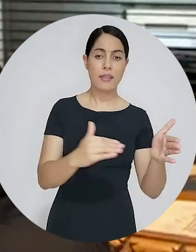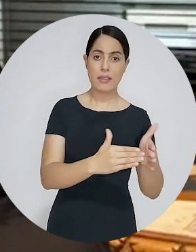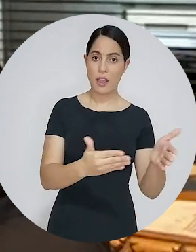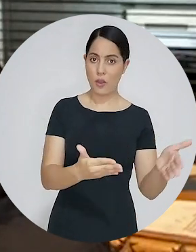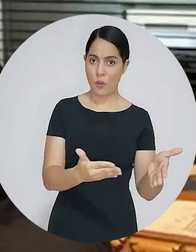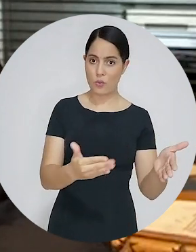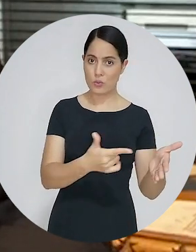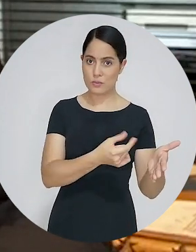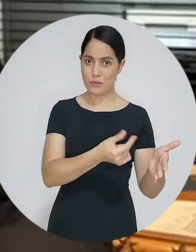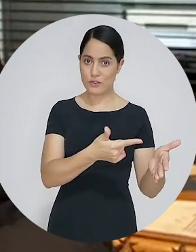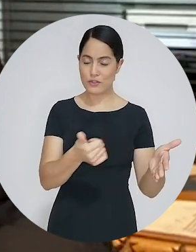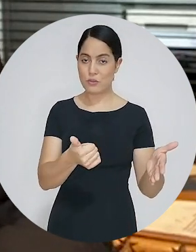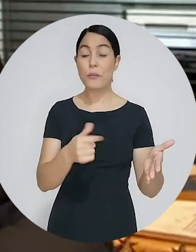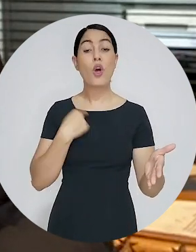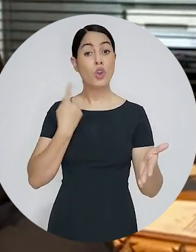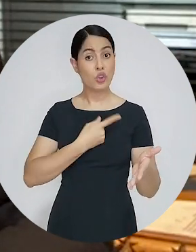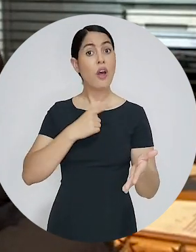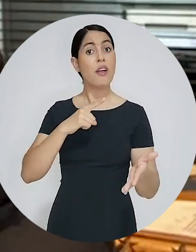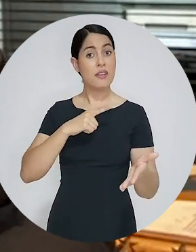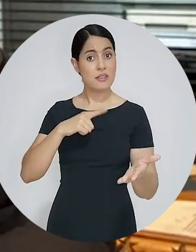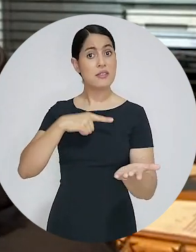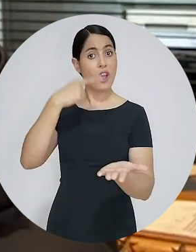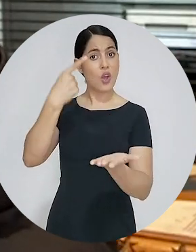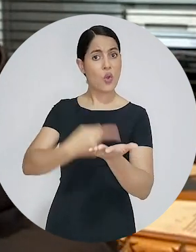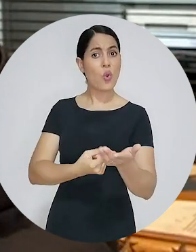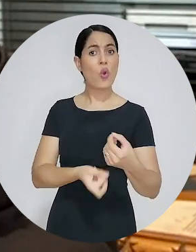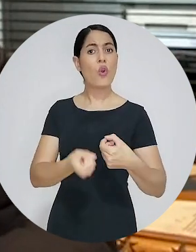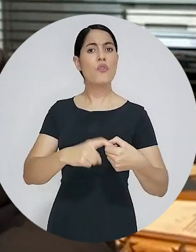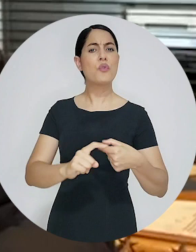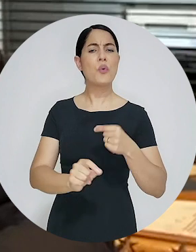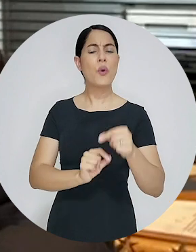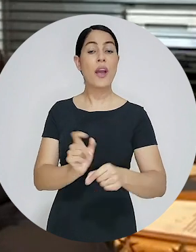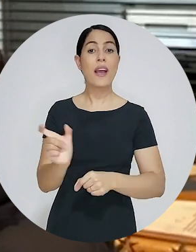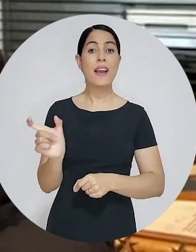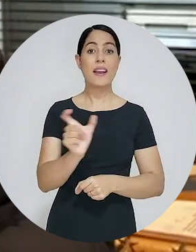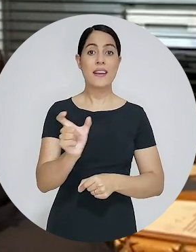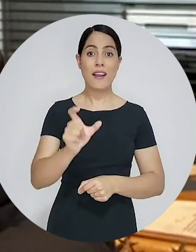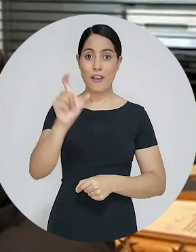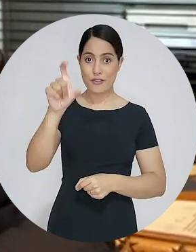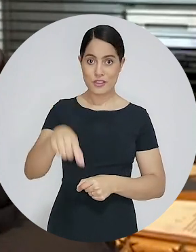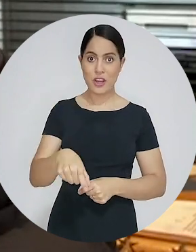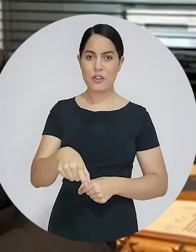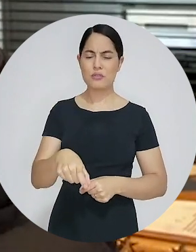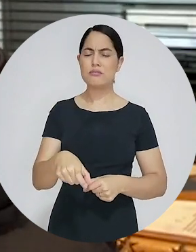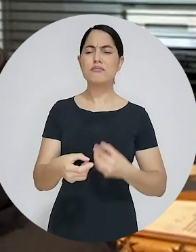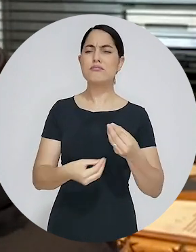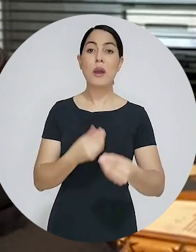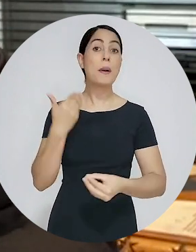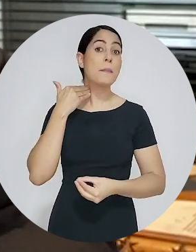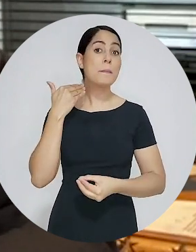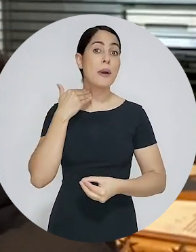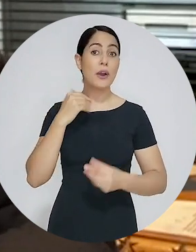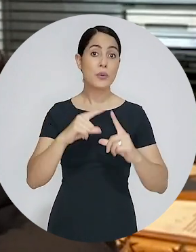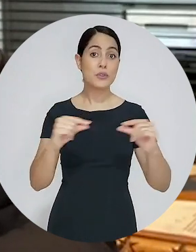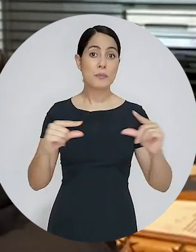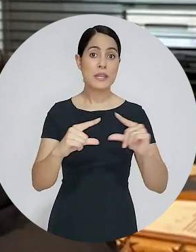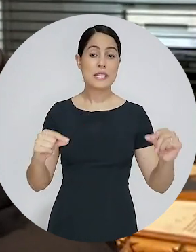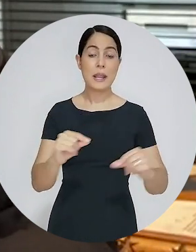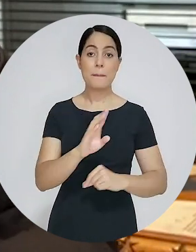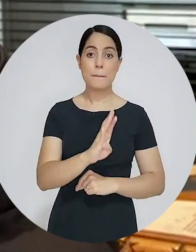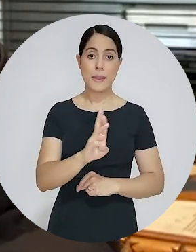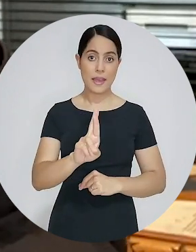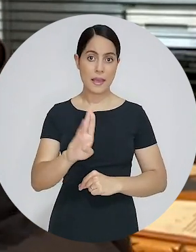cá. Nós fechamos convênios, por exemplo, com cartão de crédito, através de uma parceria com o Banco BRB de Brasília,